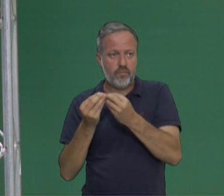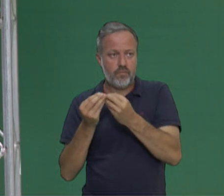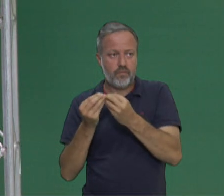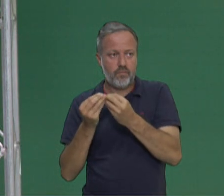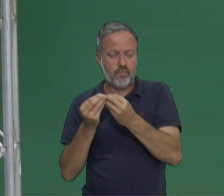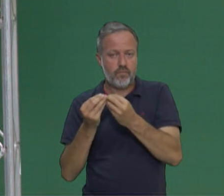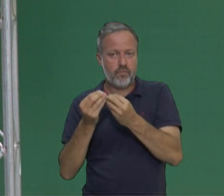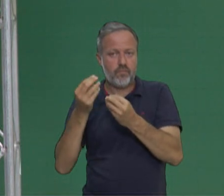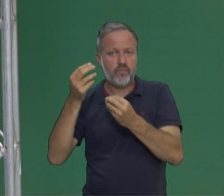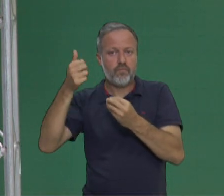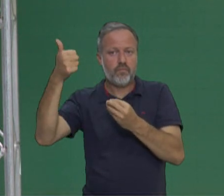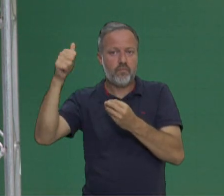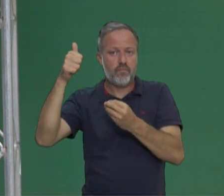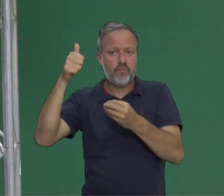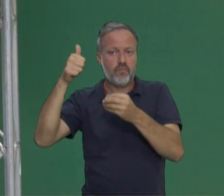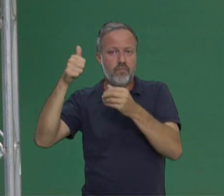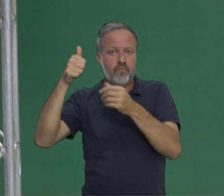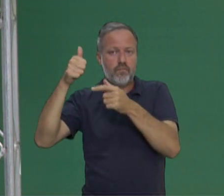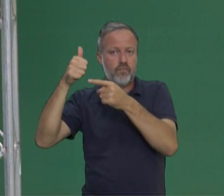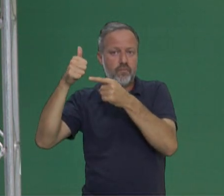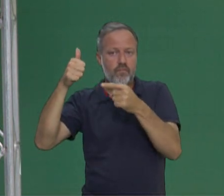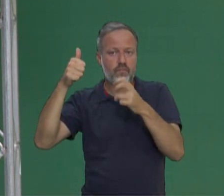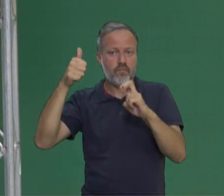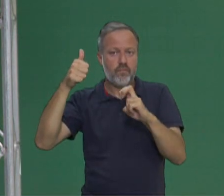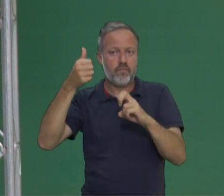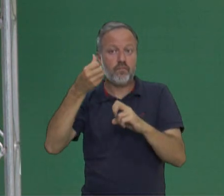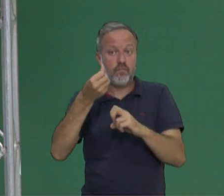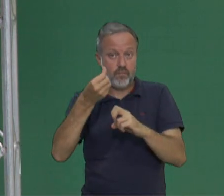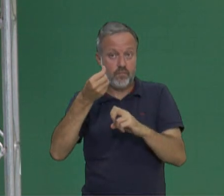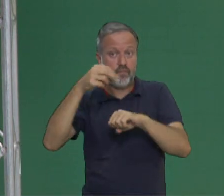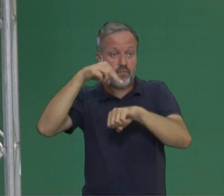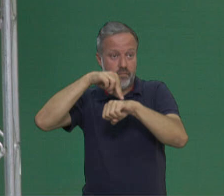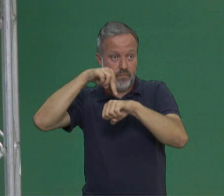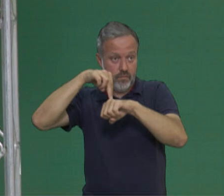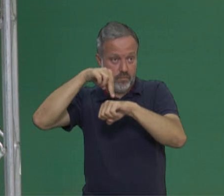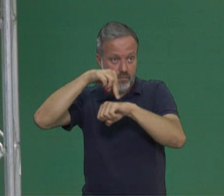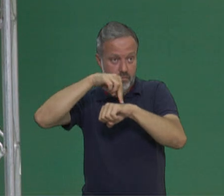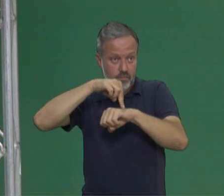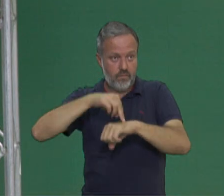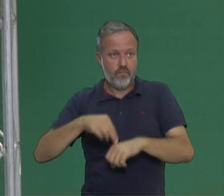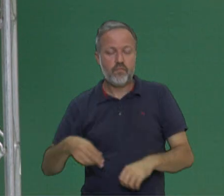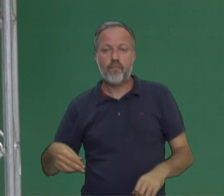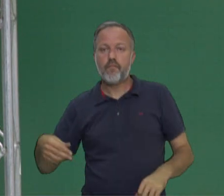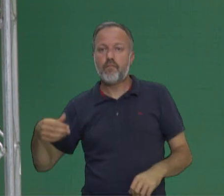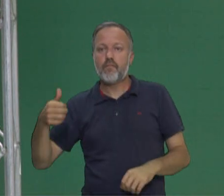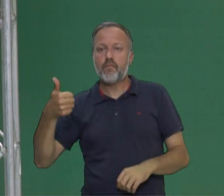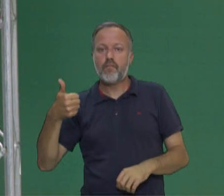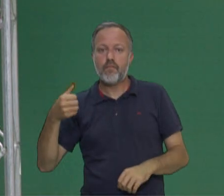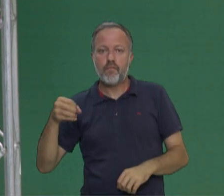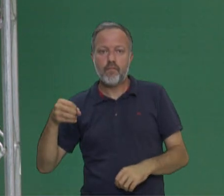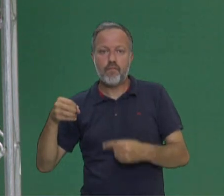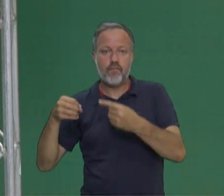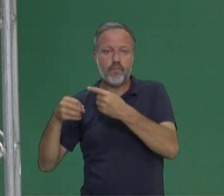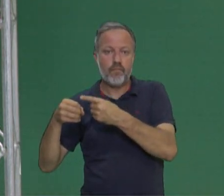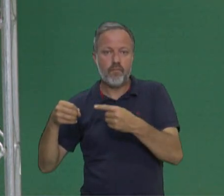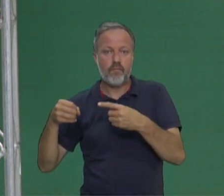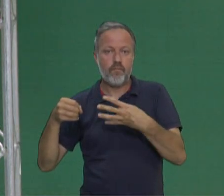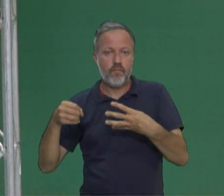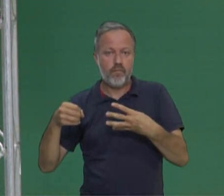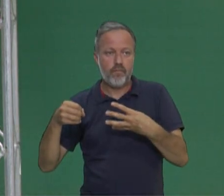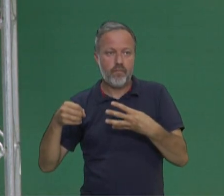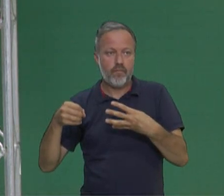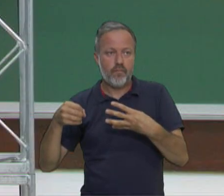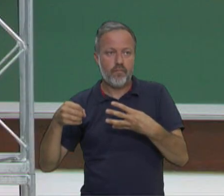dar 6, tem 6 nêutrons. 10 menos 4 vai dar 6, tem 6 nêutrons. Mesmo número